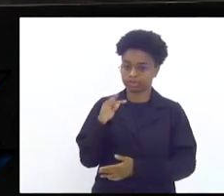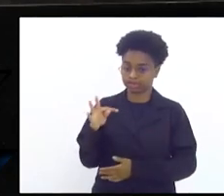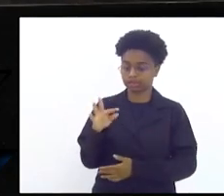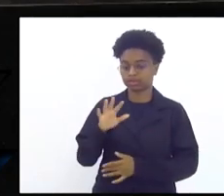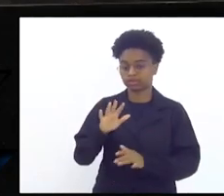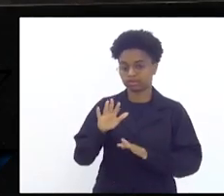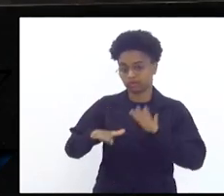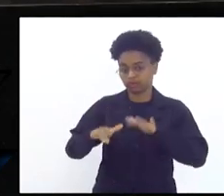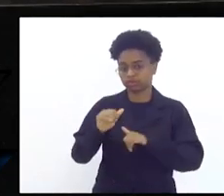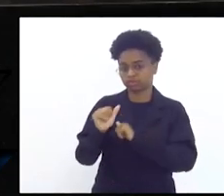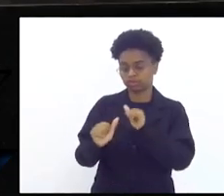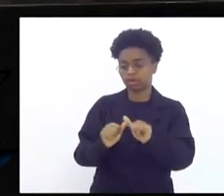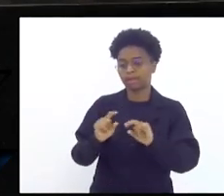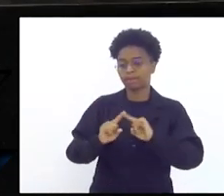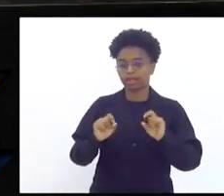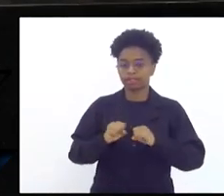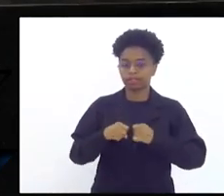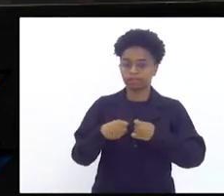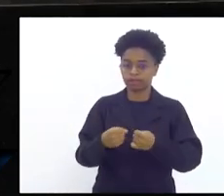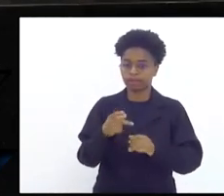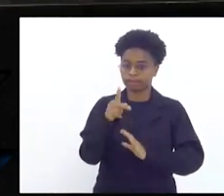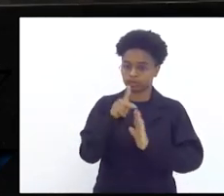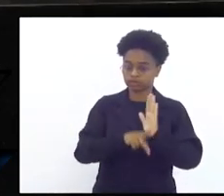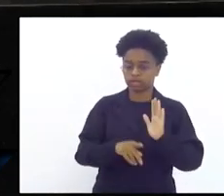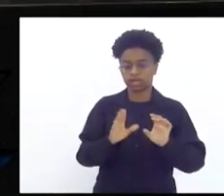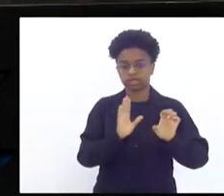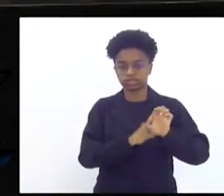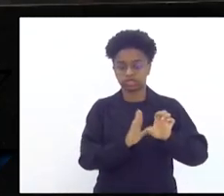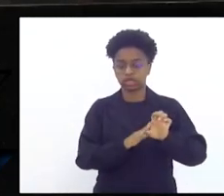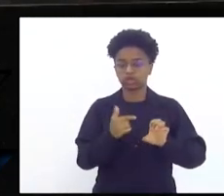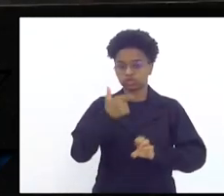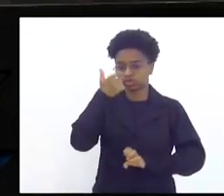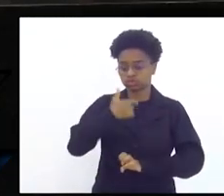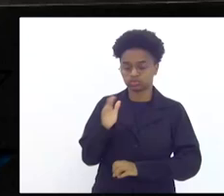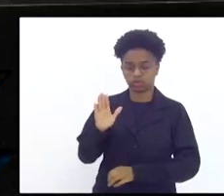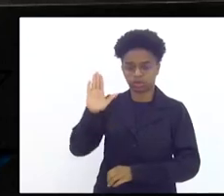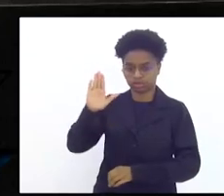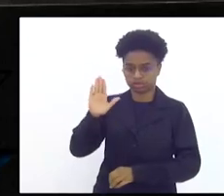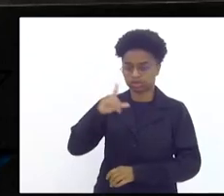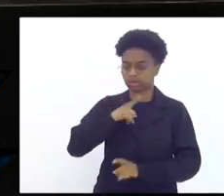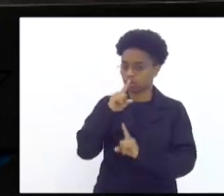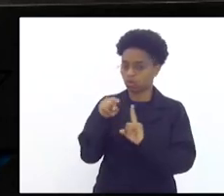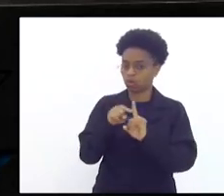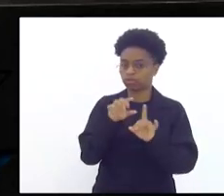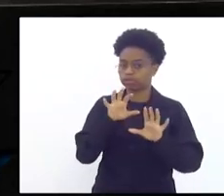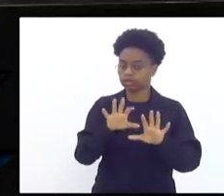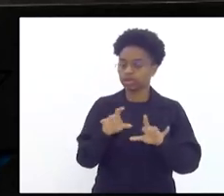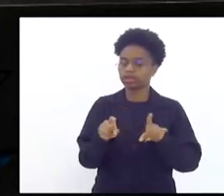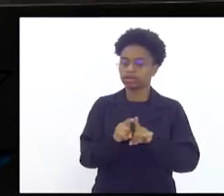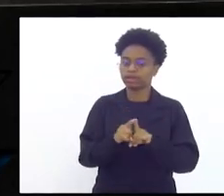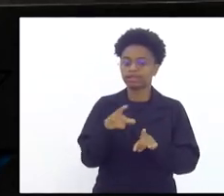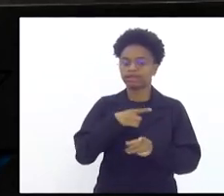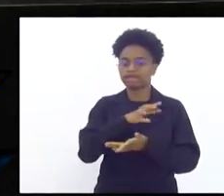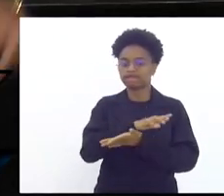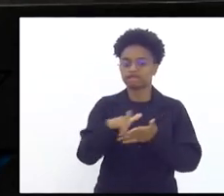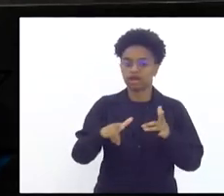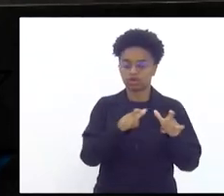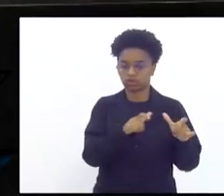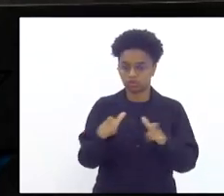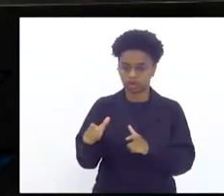mas para defender os projetos à esquerda eu serei candidato com esse objetivo e lançaremos candidatos em vários lugares